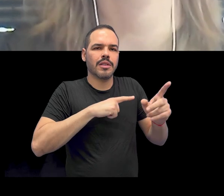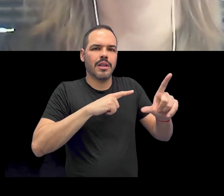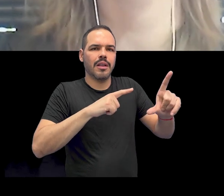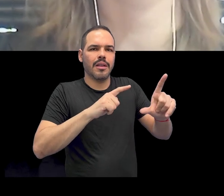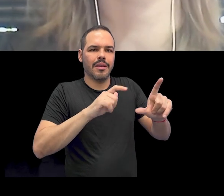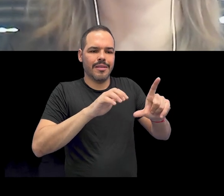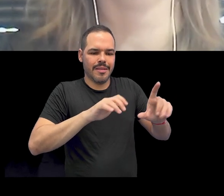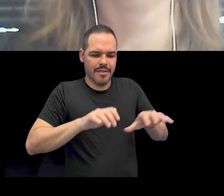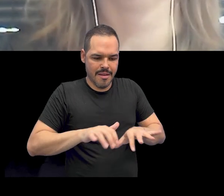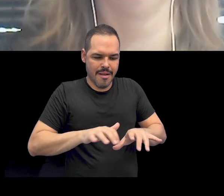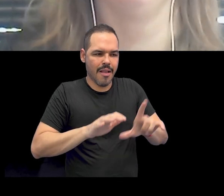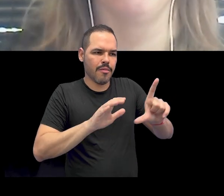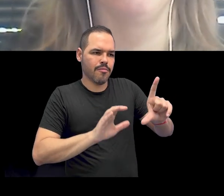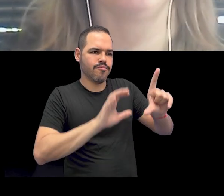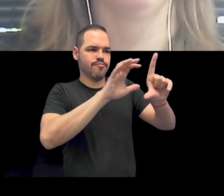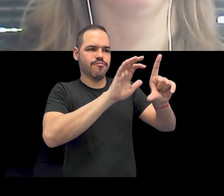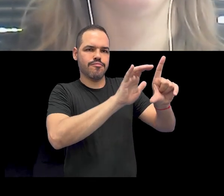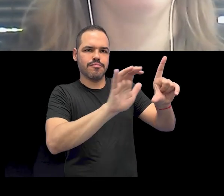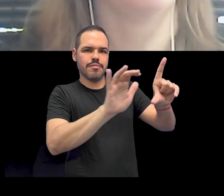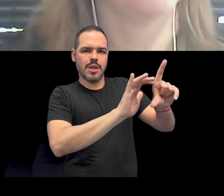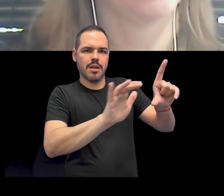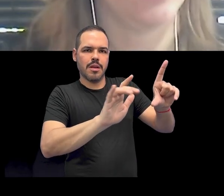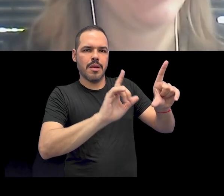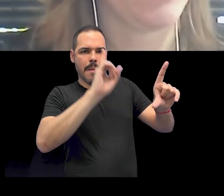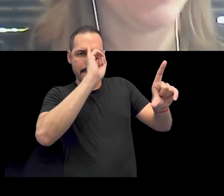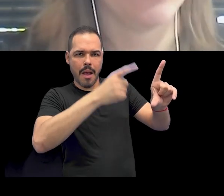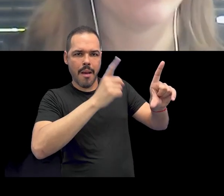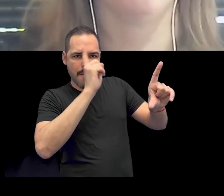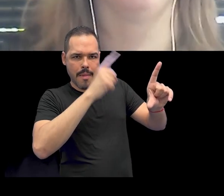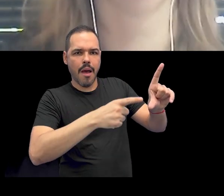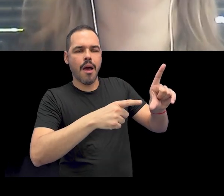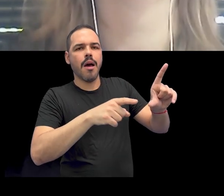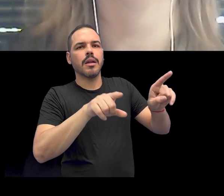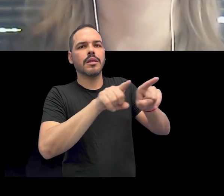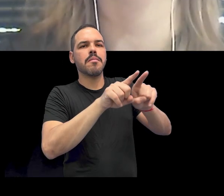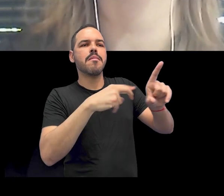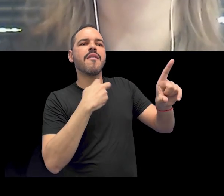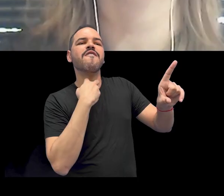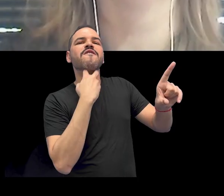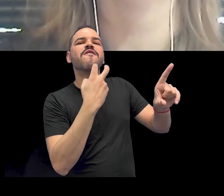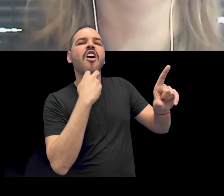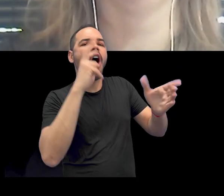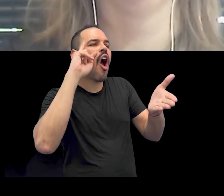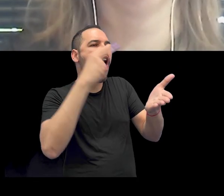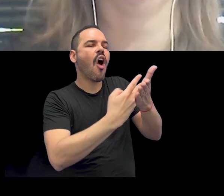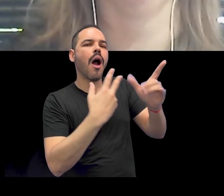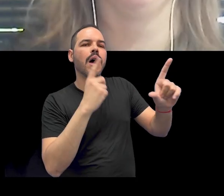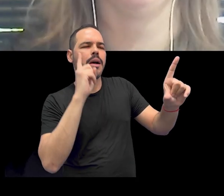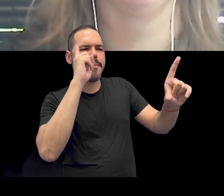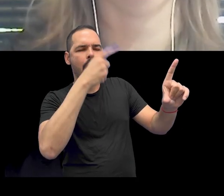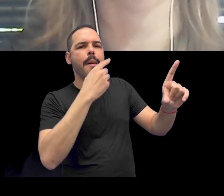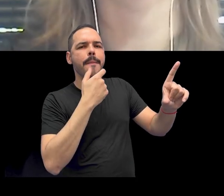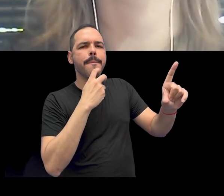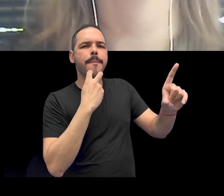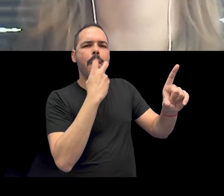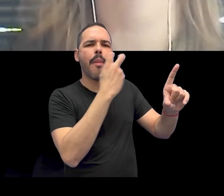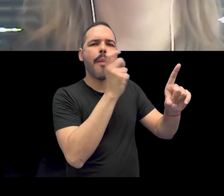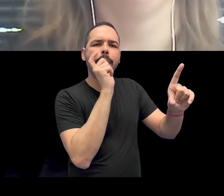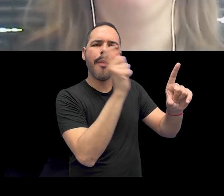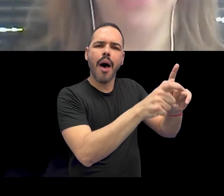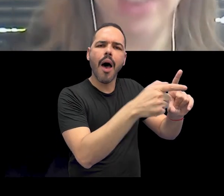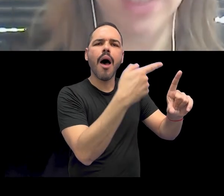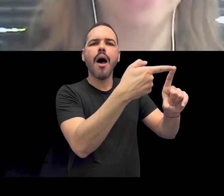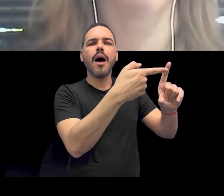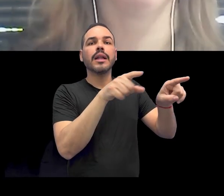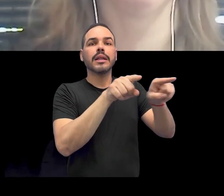especial, acionador diverso, software de reconhecimento de voz, os dispositivos apontadores a partir do movimento